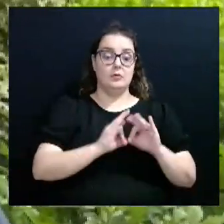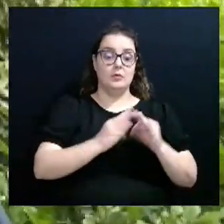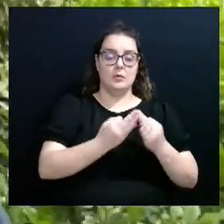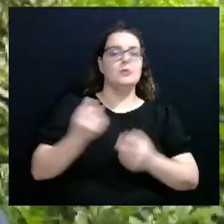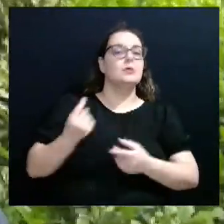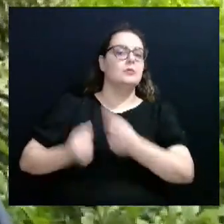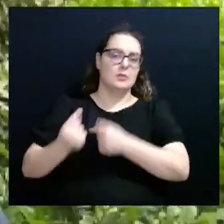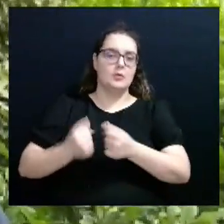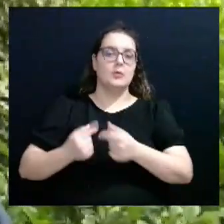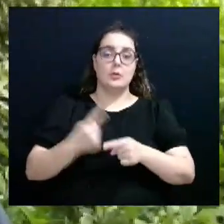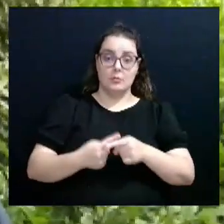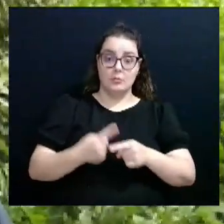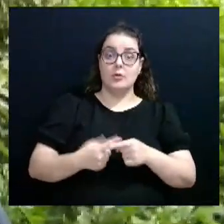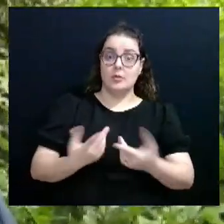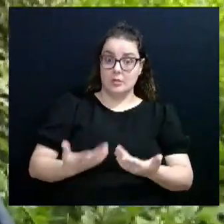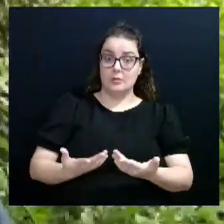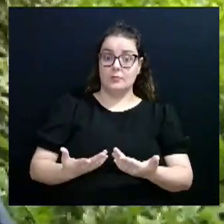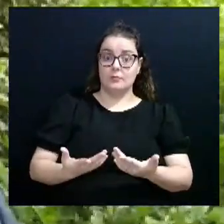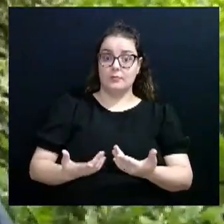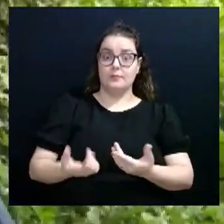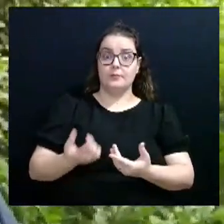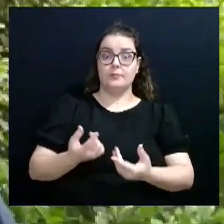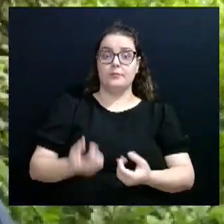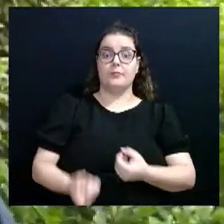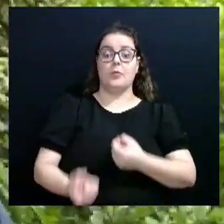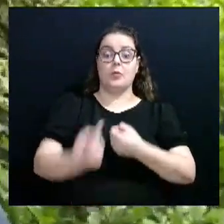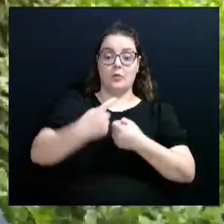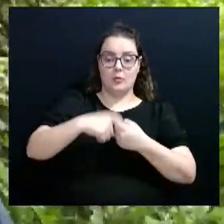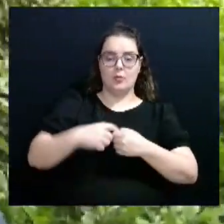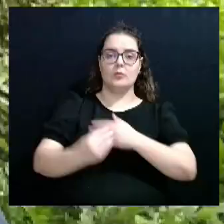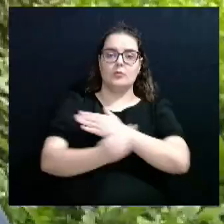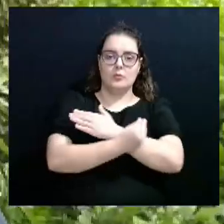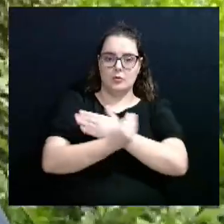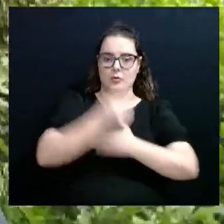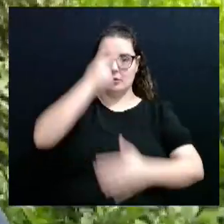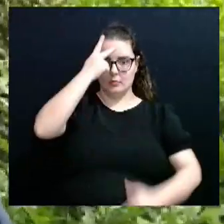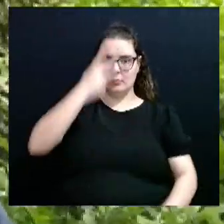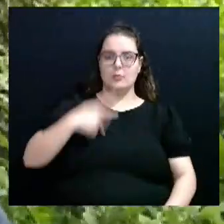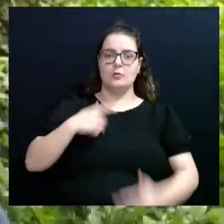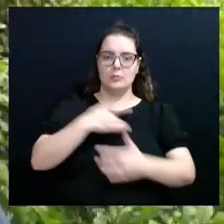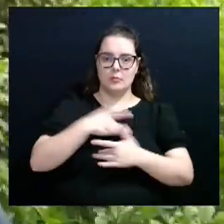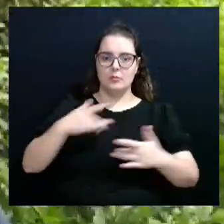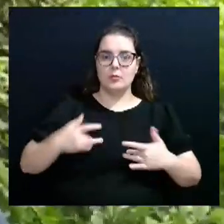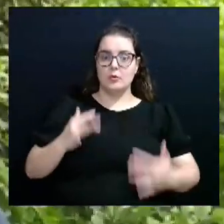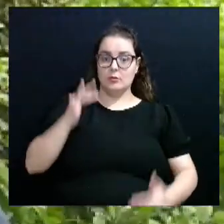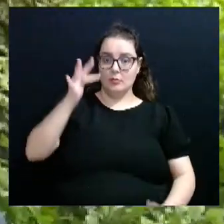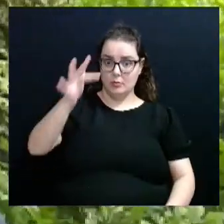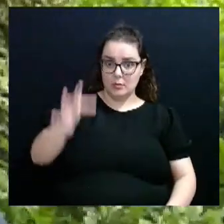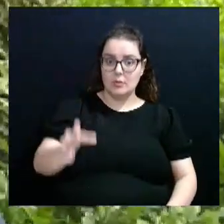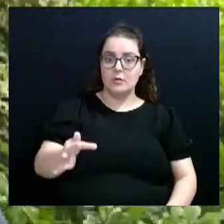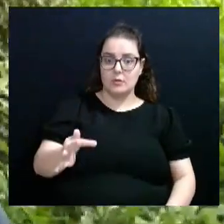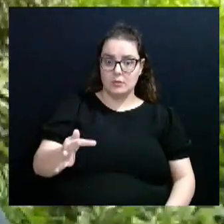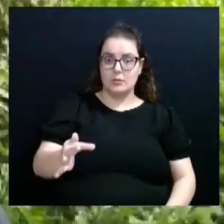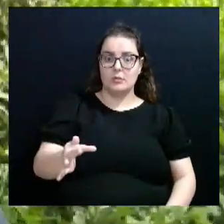porque o retorno do cuidado à saúde, do seu futuro, né, na longevidade, na